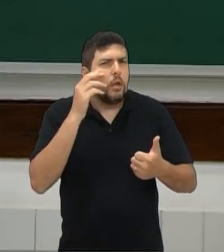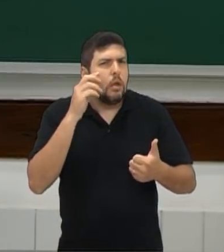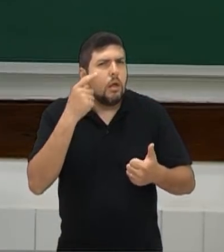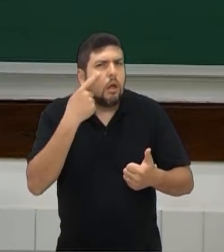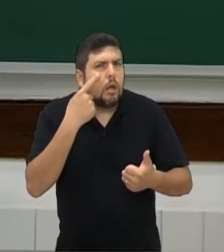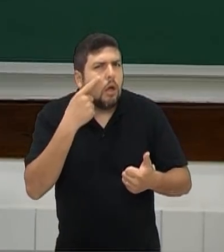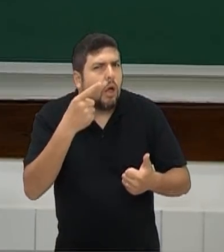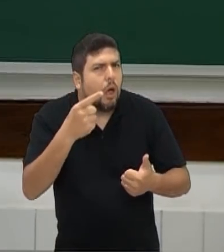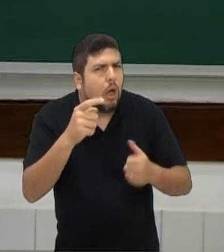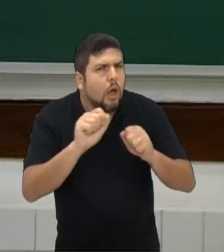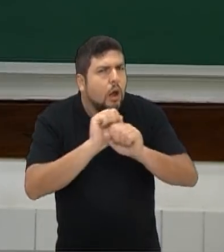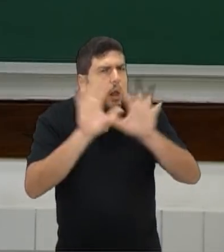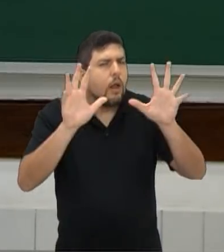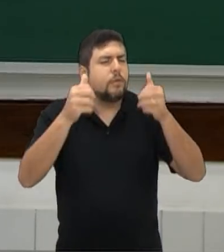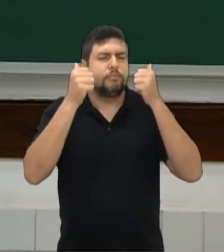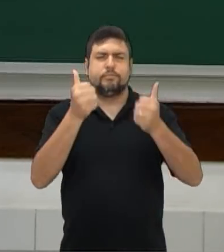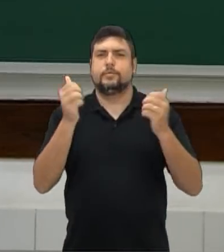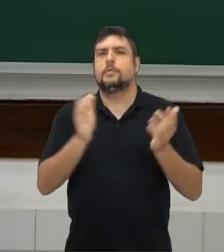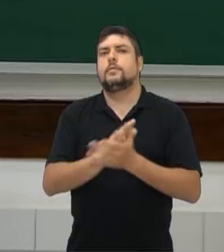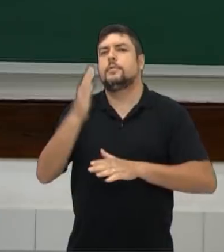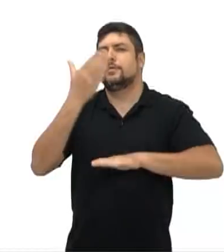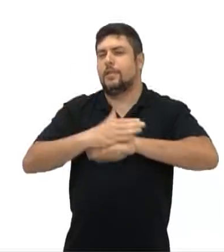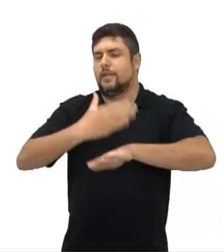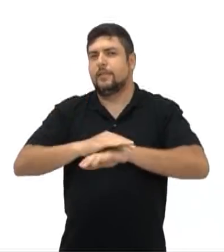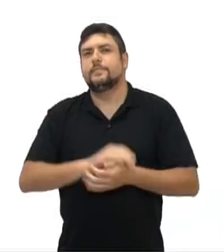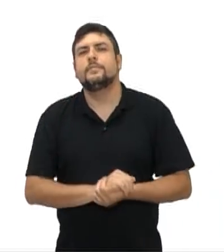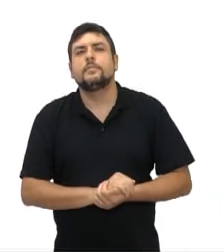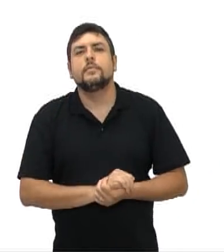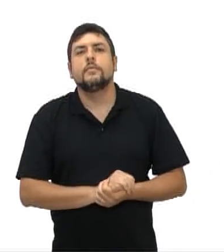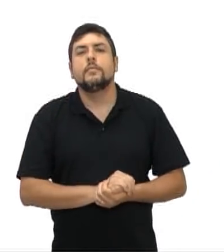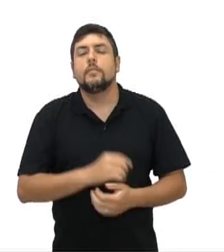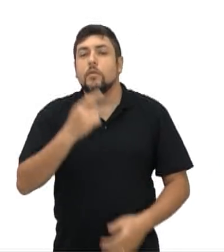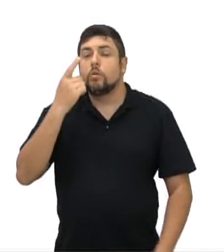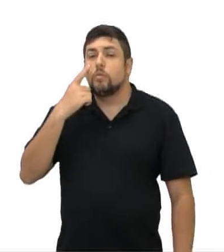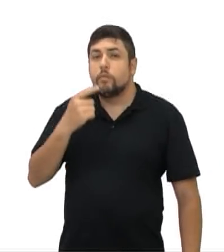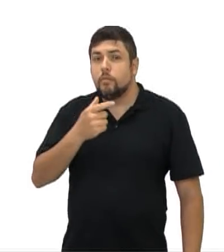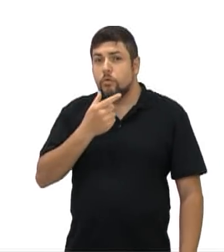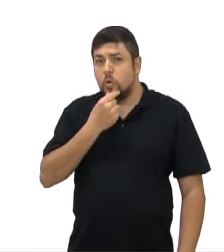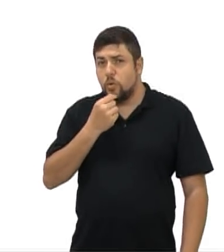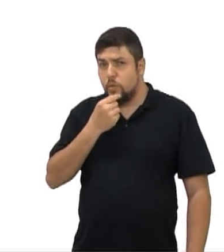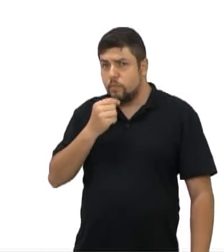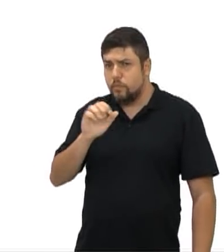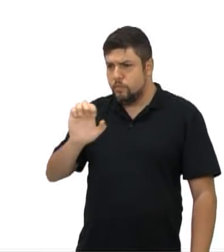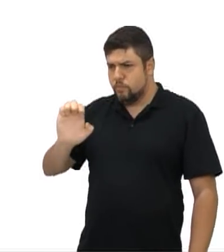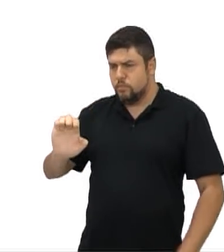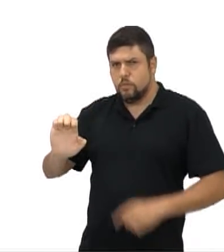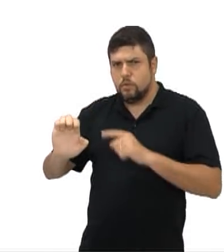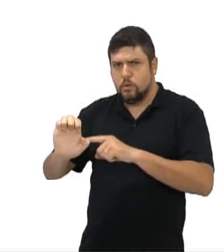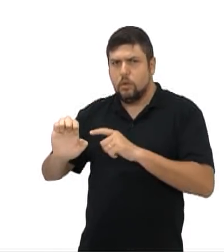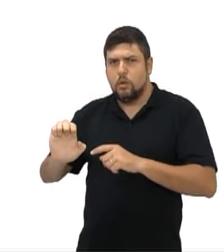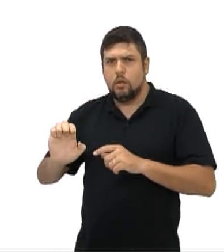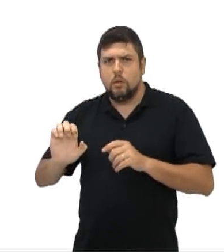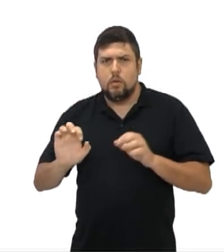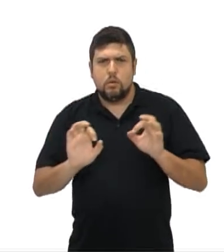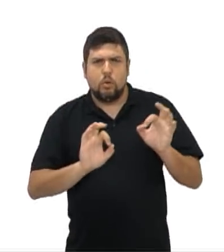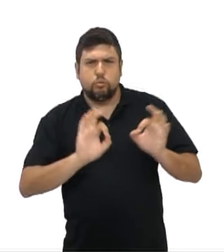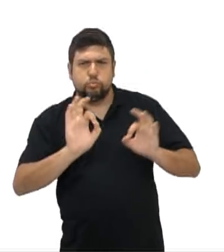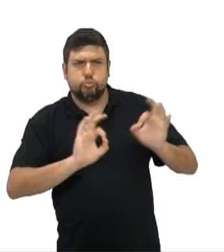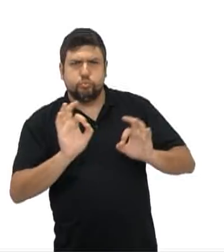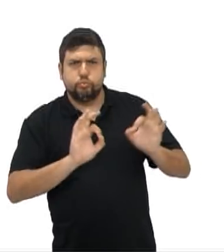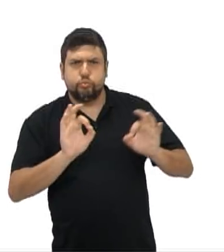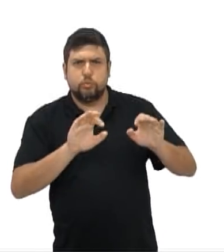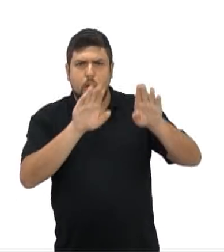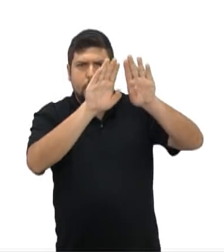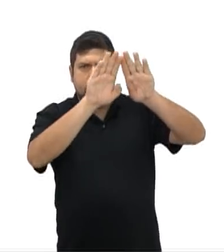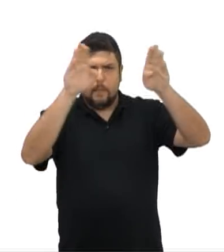vamos praticar. Então vamos lá, um exercício para vocês. Emanuel instalou 2 armários de 1,60 metros.